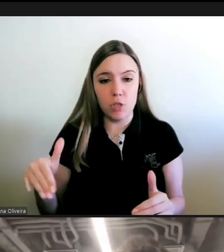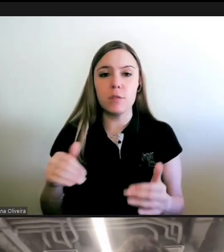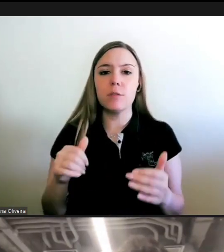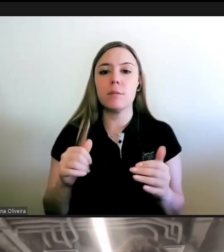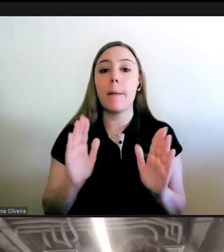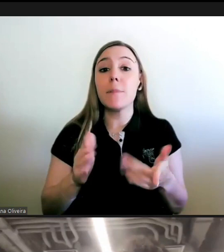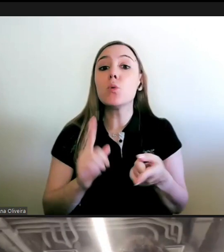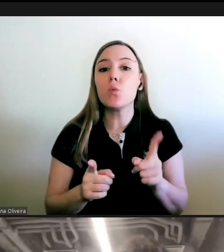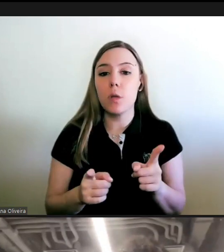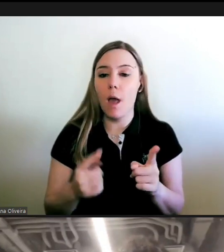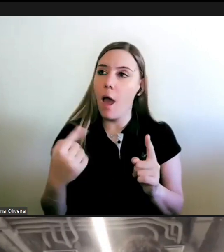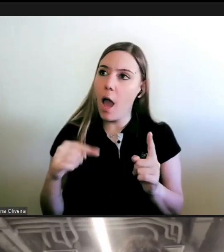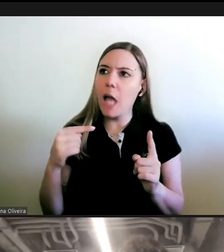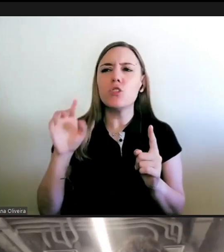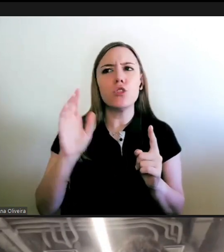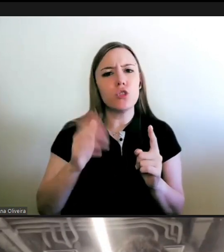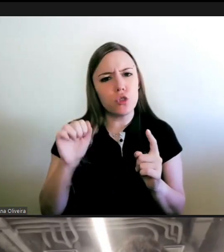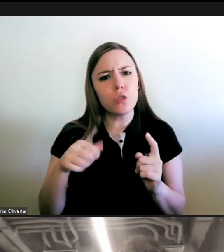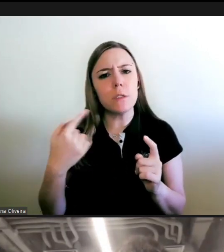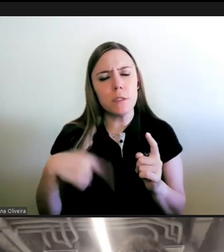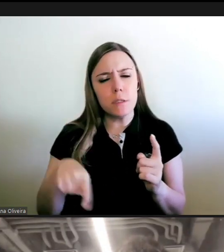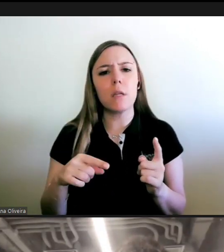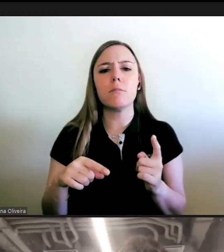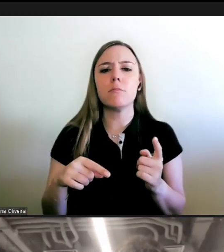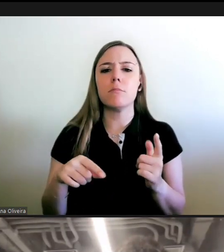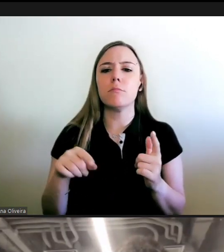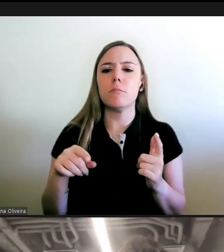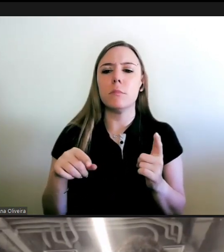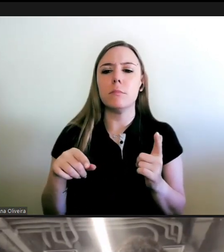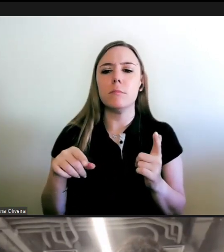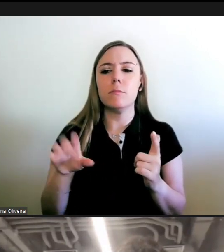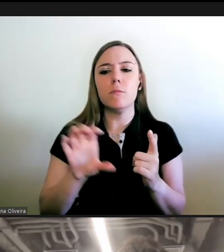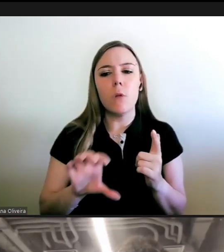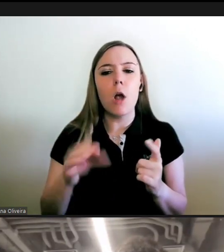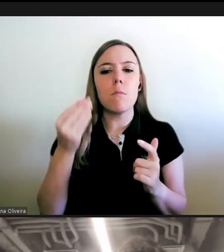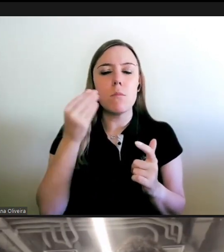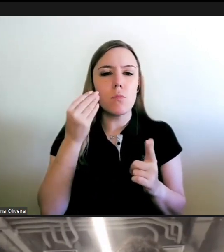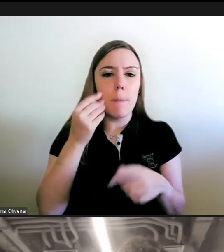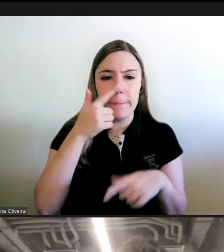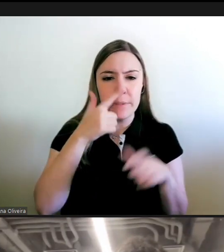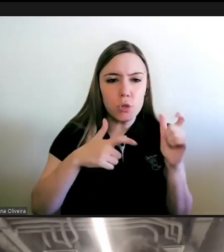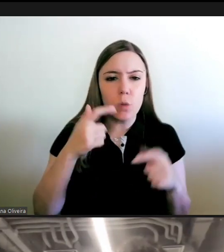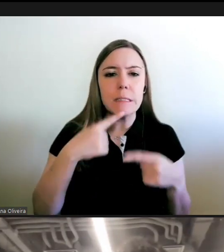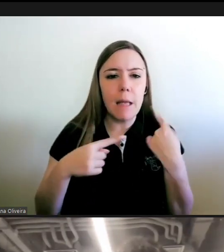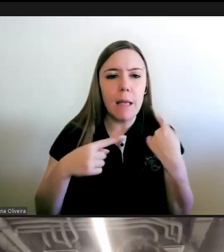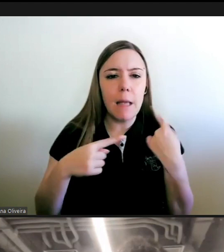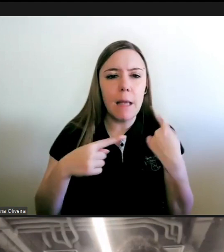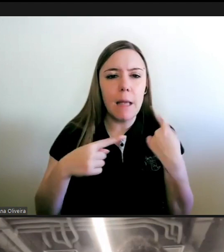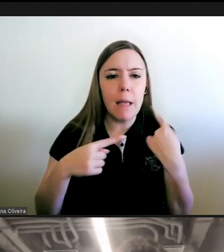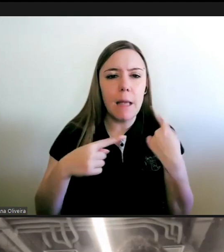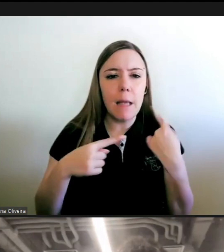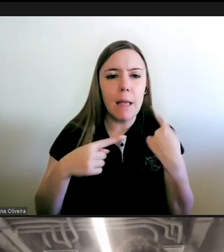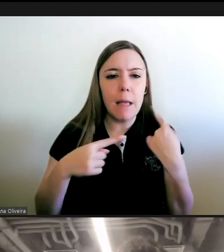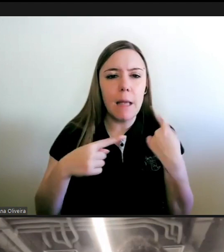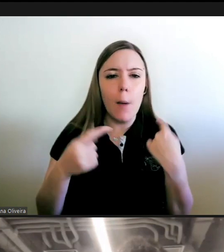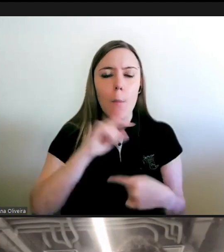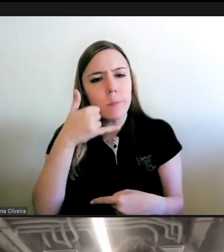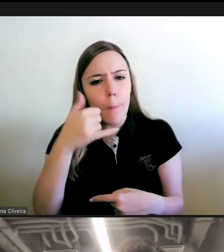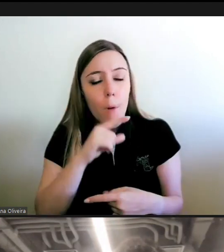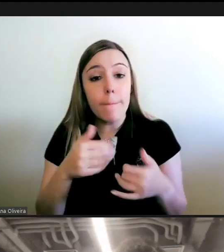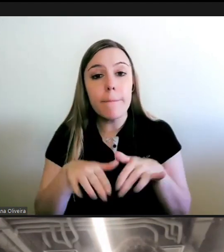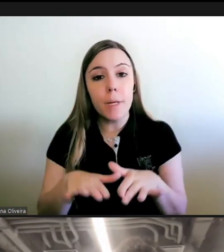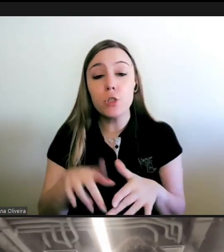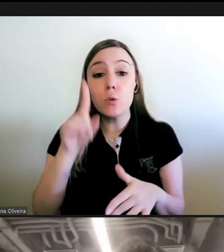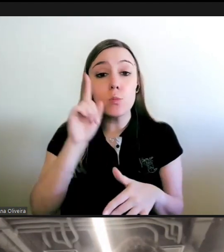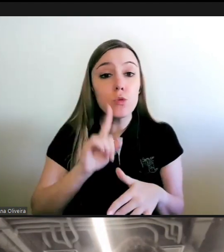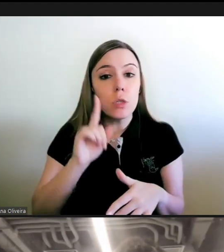uma linha em que as pessoas podiam fazer sinalização e denúncia, etc. O que acontecia